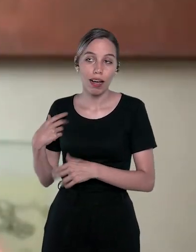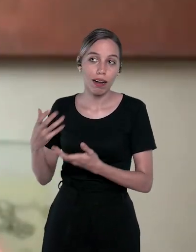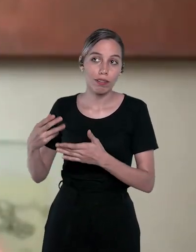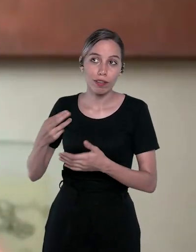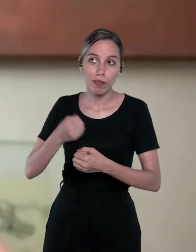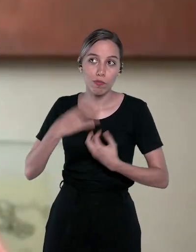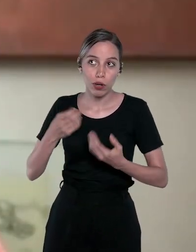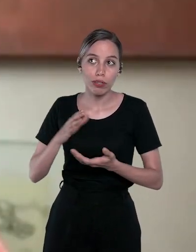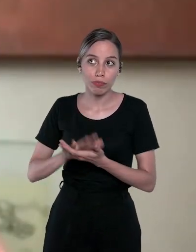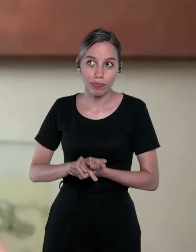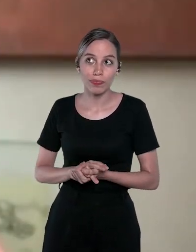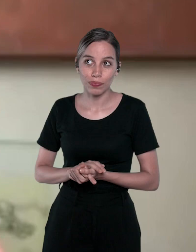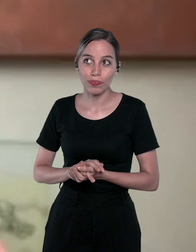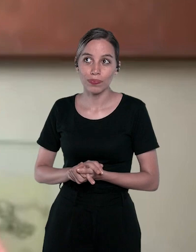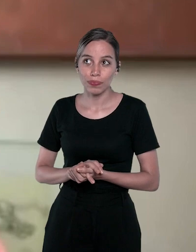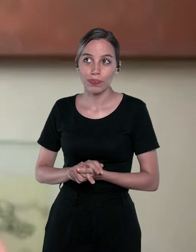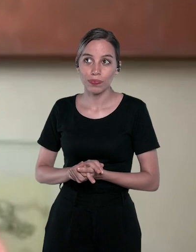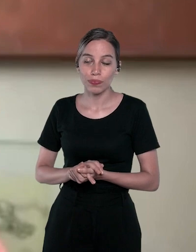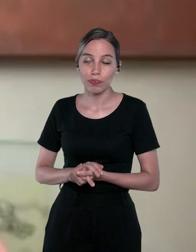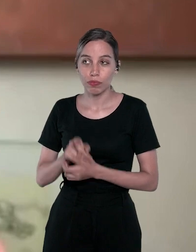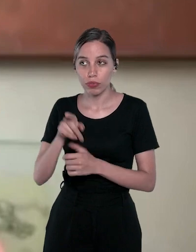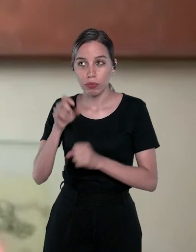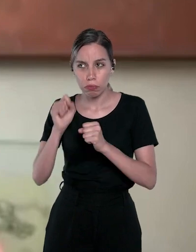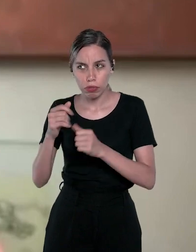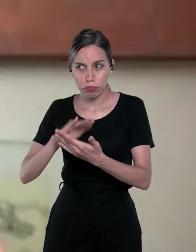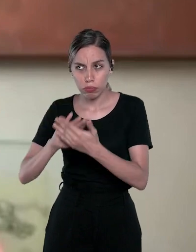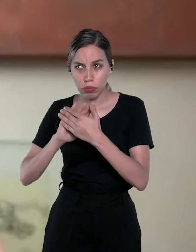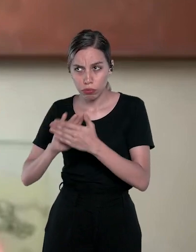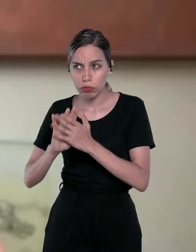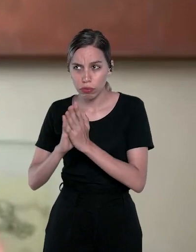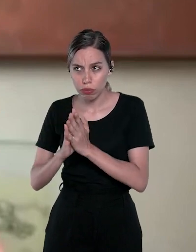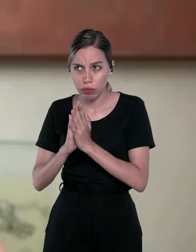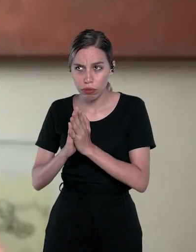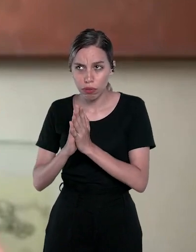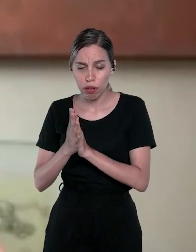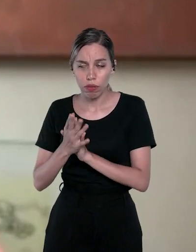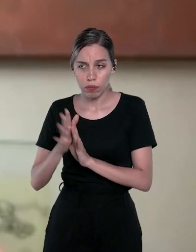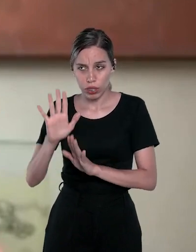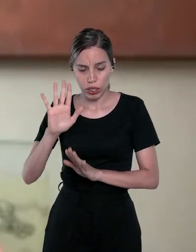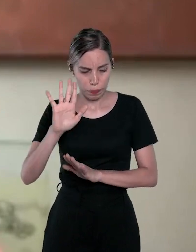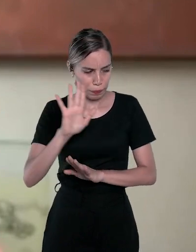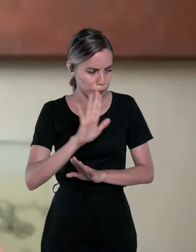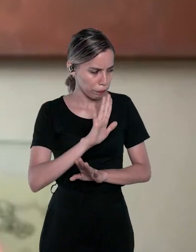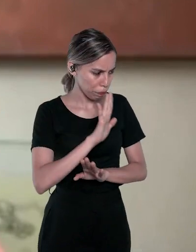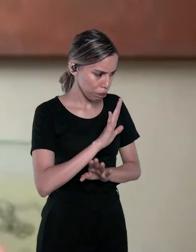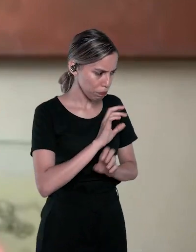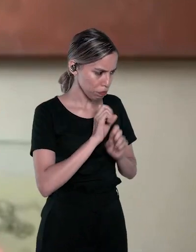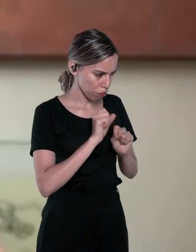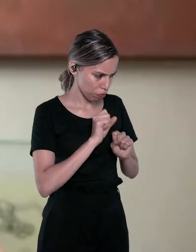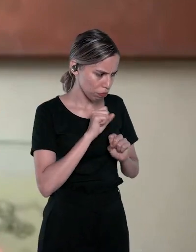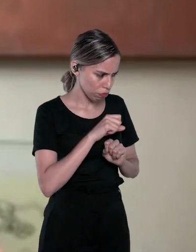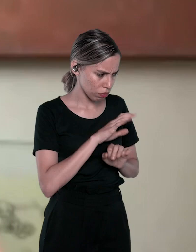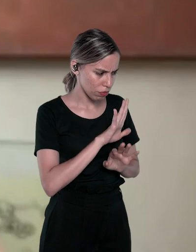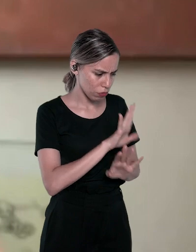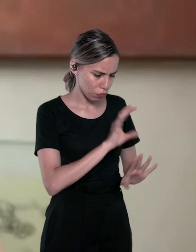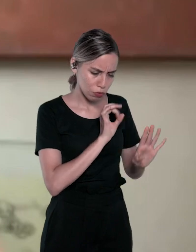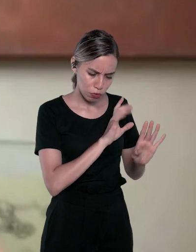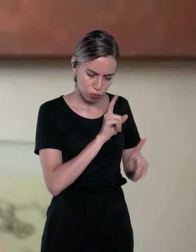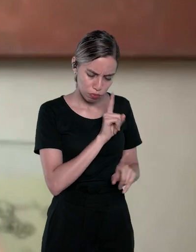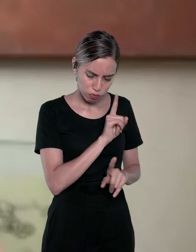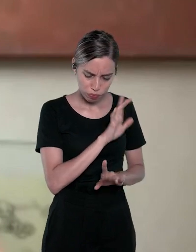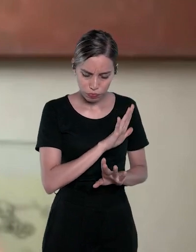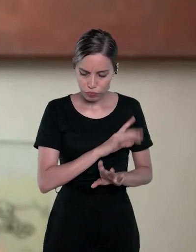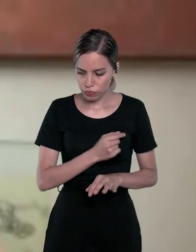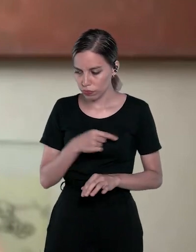copiou um poema dela com uma caneta, uma